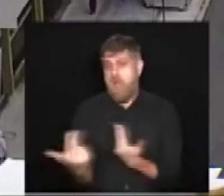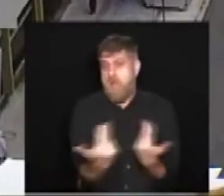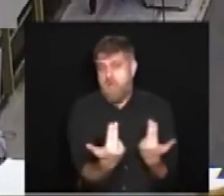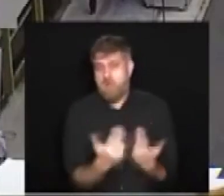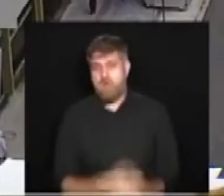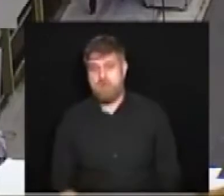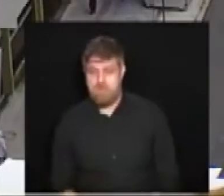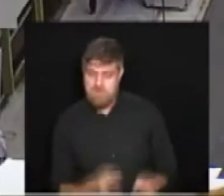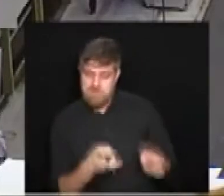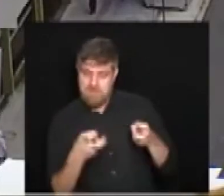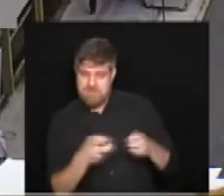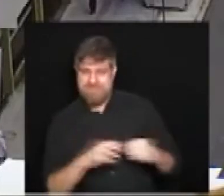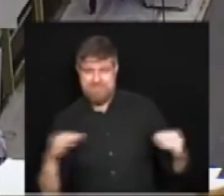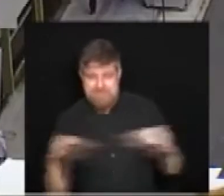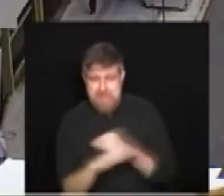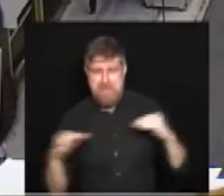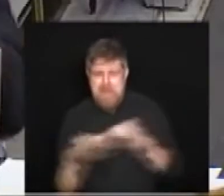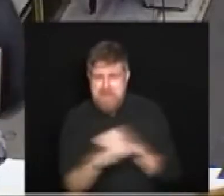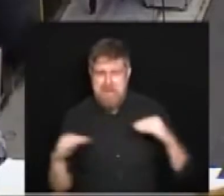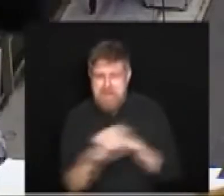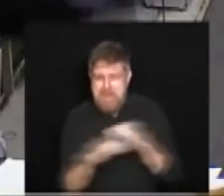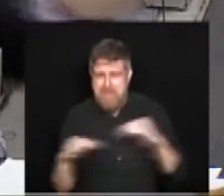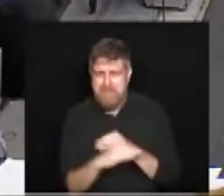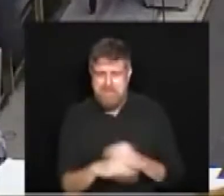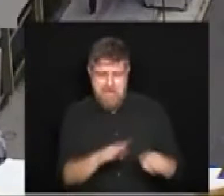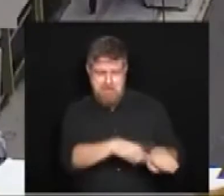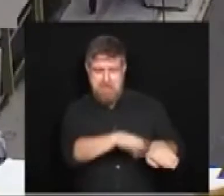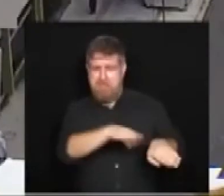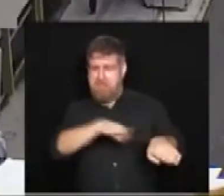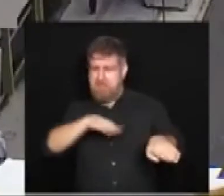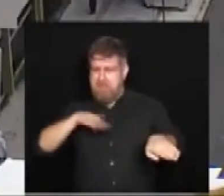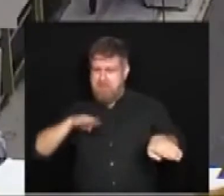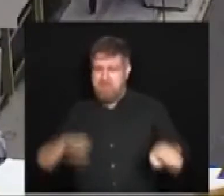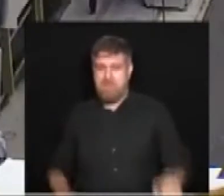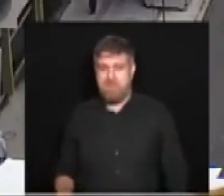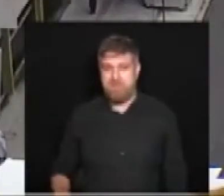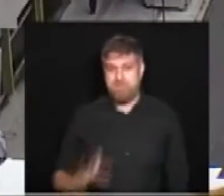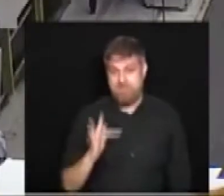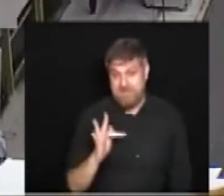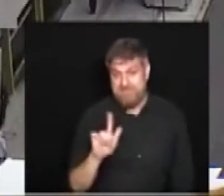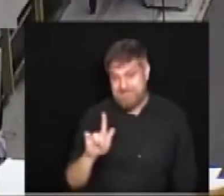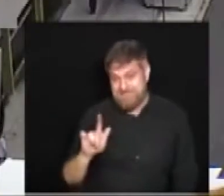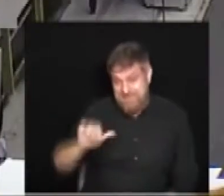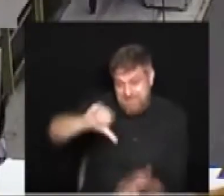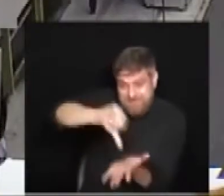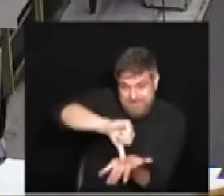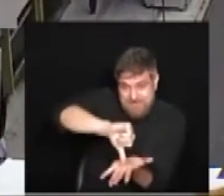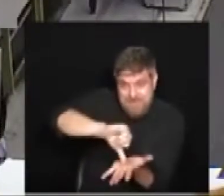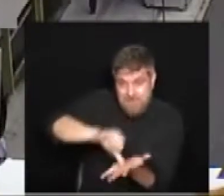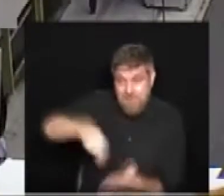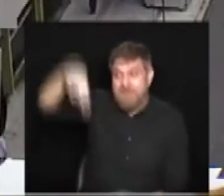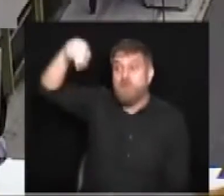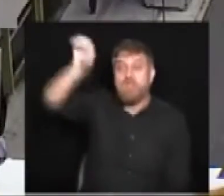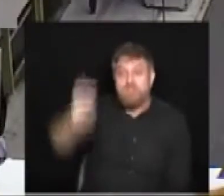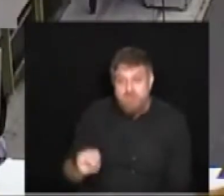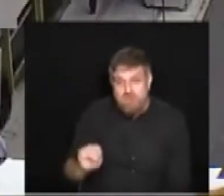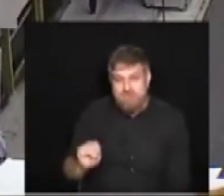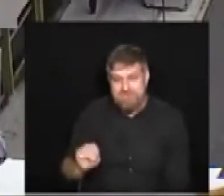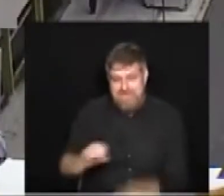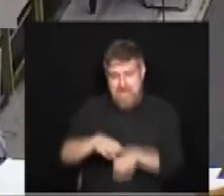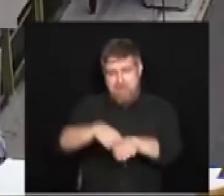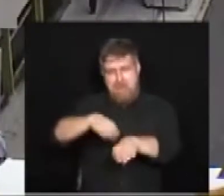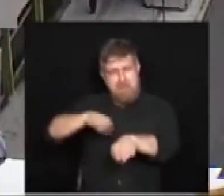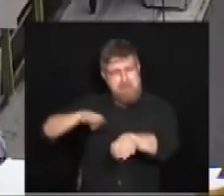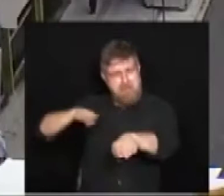comecei a perceber, está aumentando o trânsito na Orozimbo Maia, está aumentando o trânsito na Francisco Glicério, está aumentando o trânsito na Norte Sul, né?